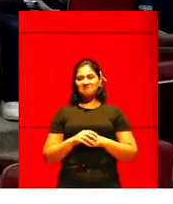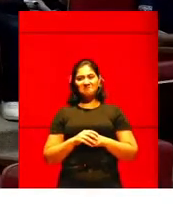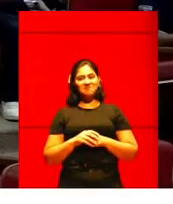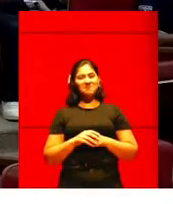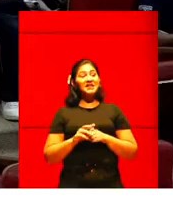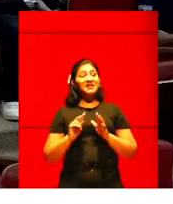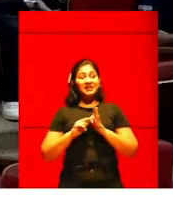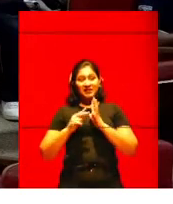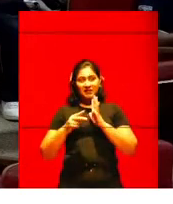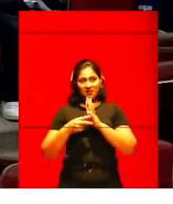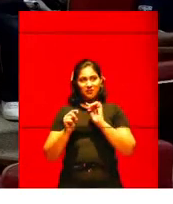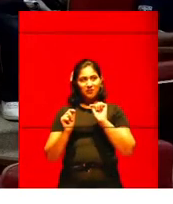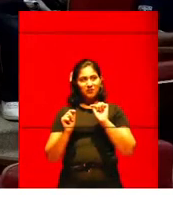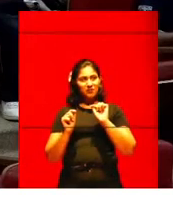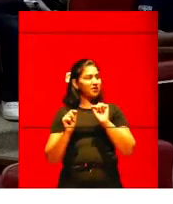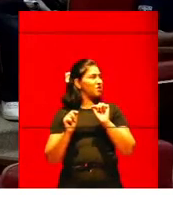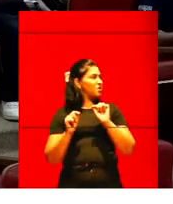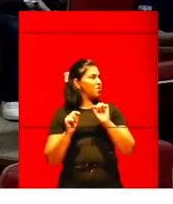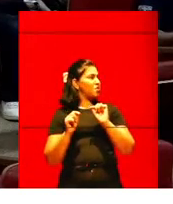Oi?